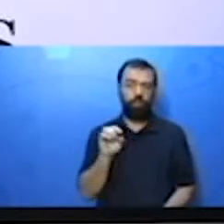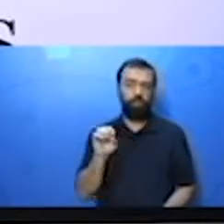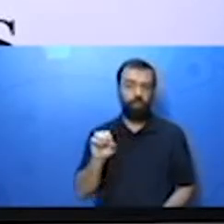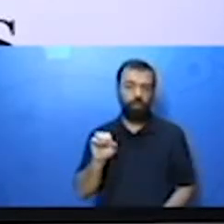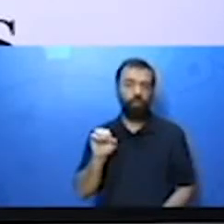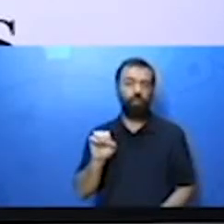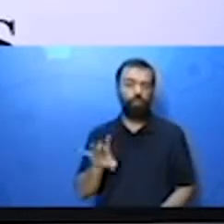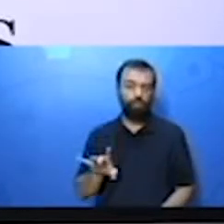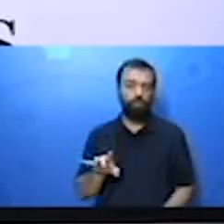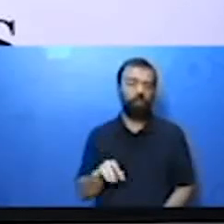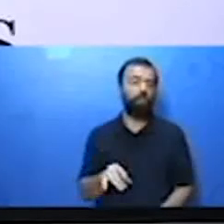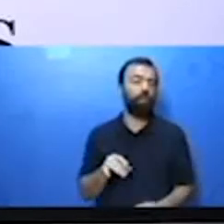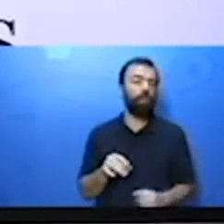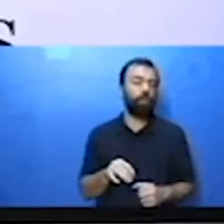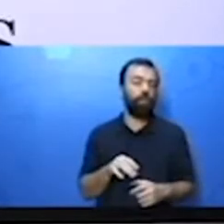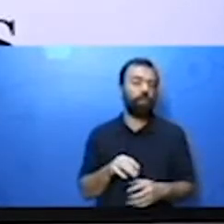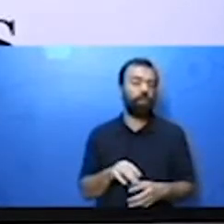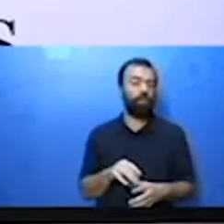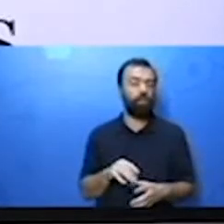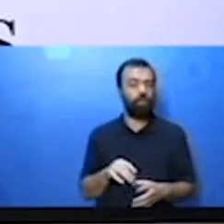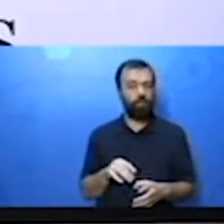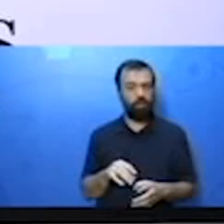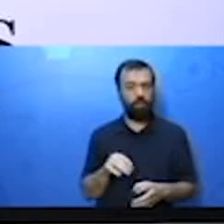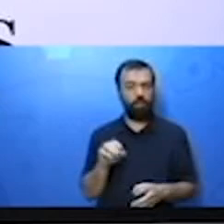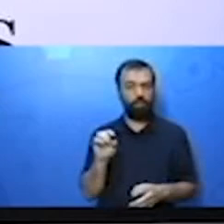Caso contrário,